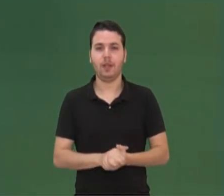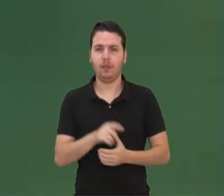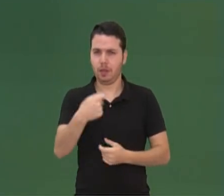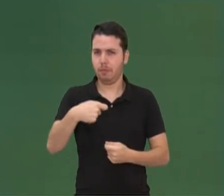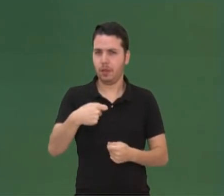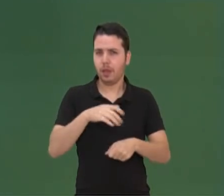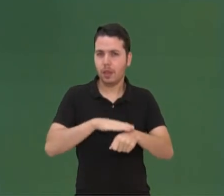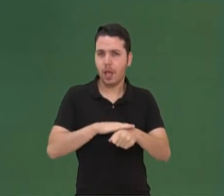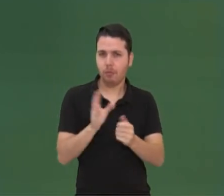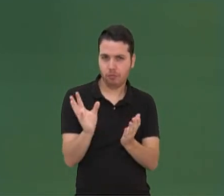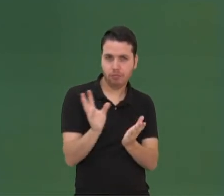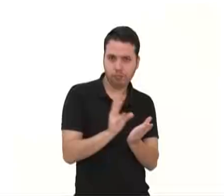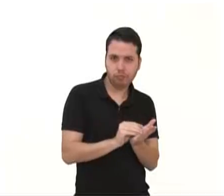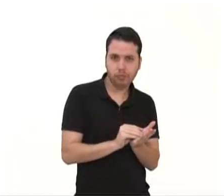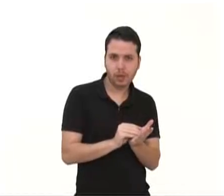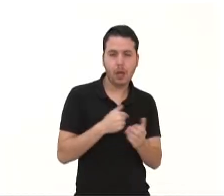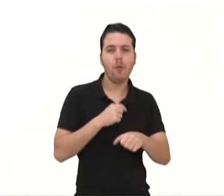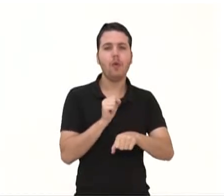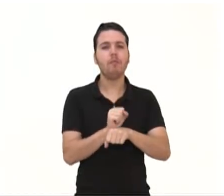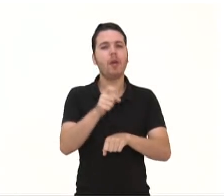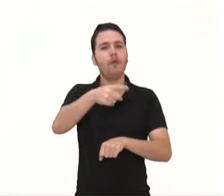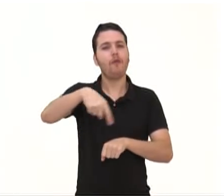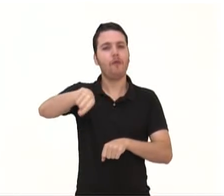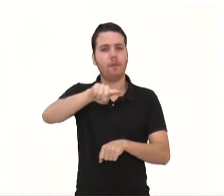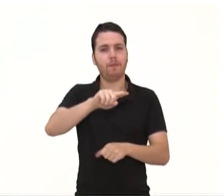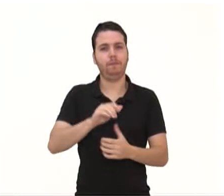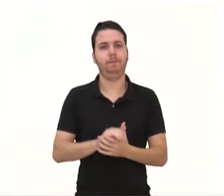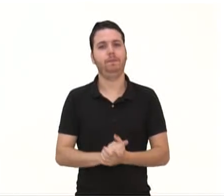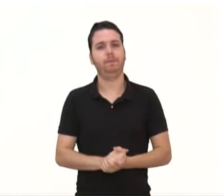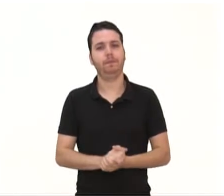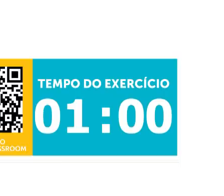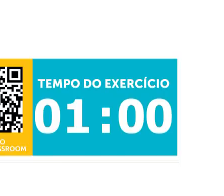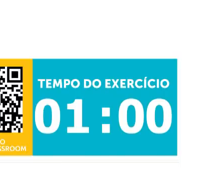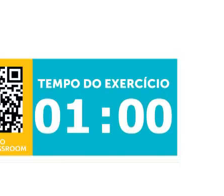essa informação? Eu aguardo então para você.